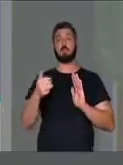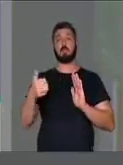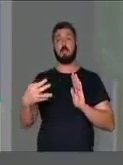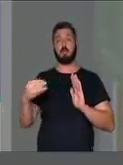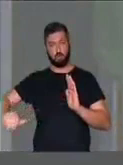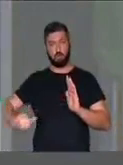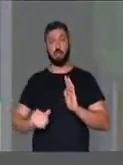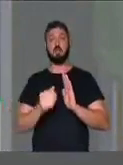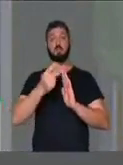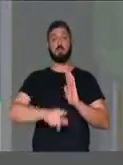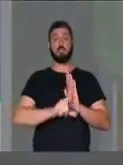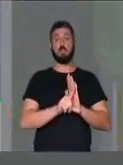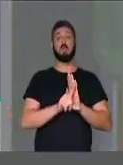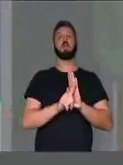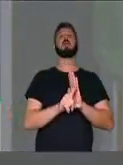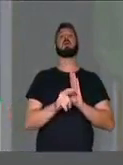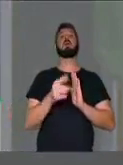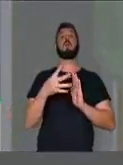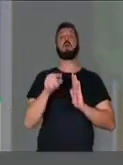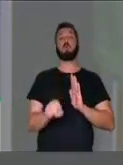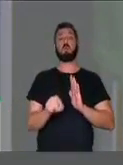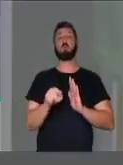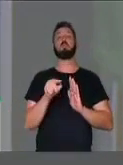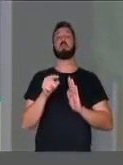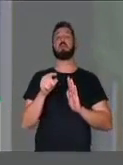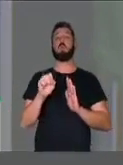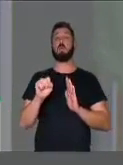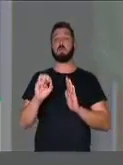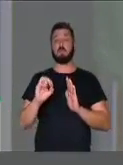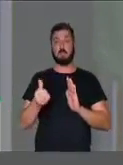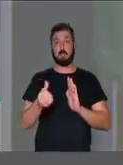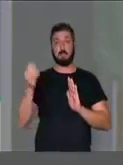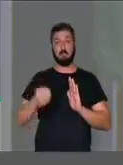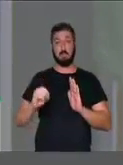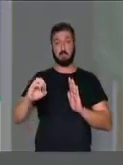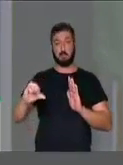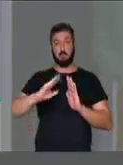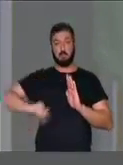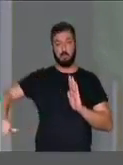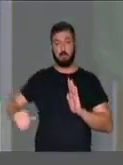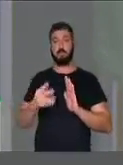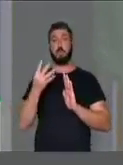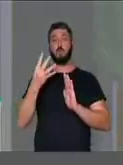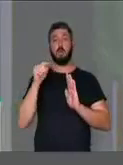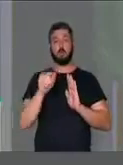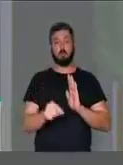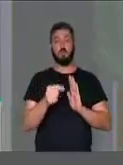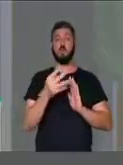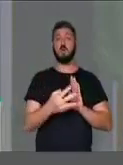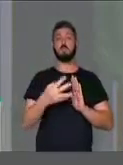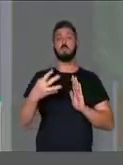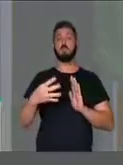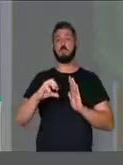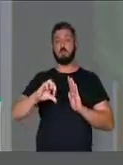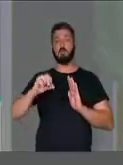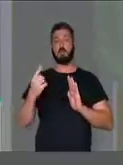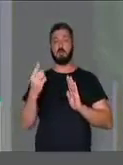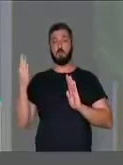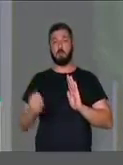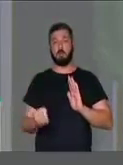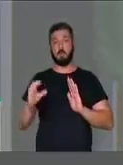últimos tempos, por uma política vacilante quanto ao estímulo do uso de biocombustíveis mais limpos e